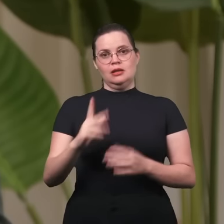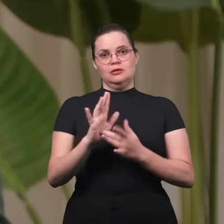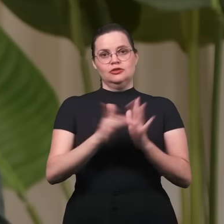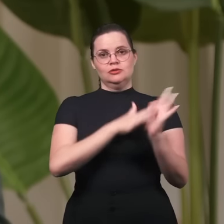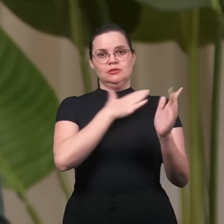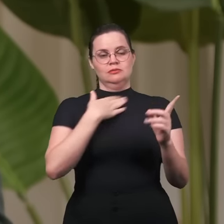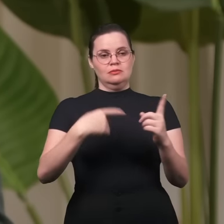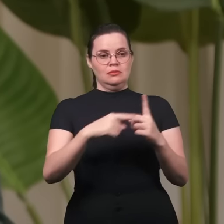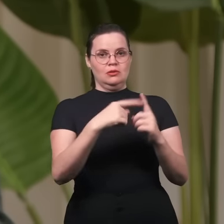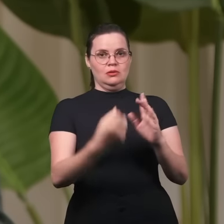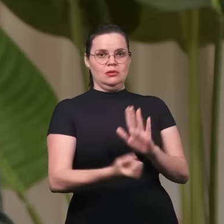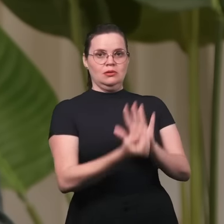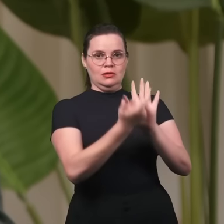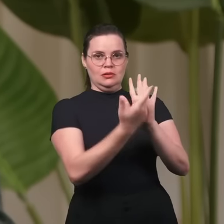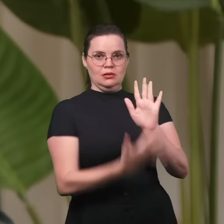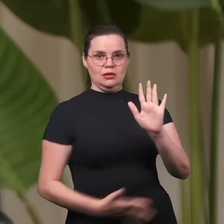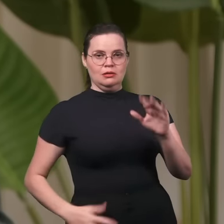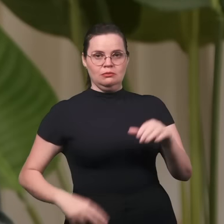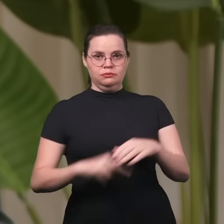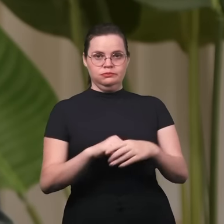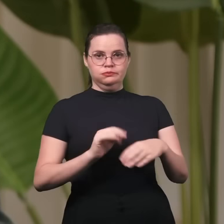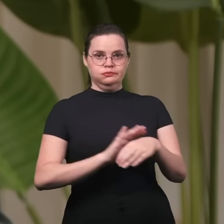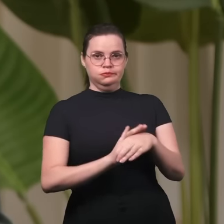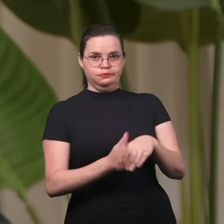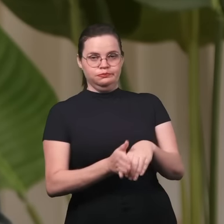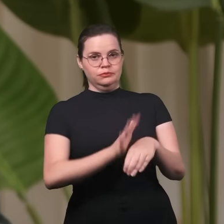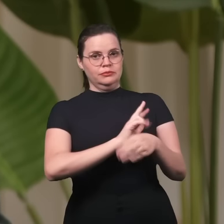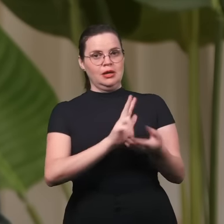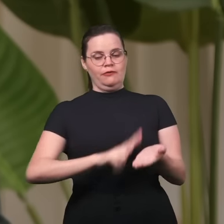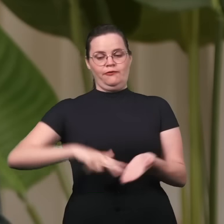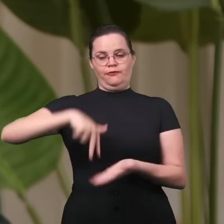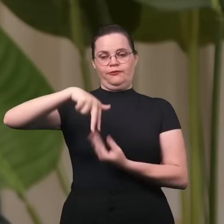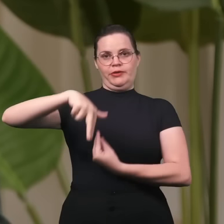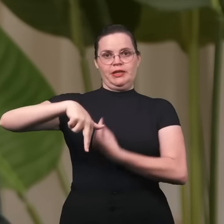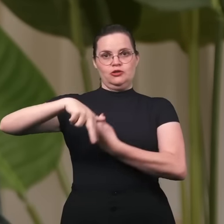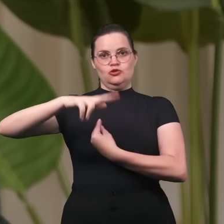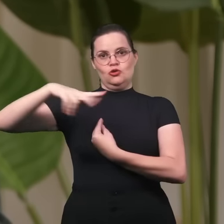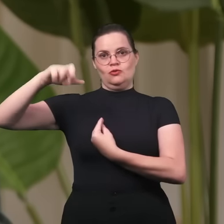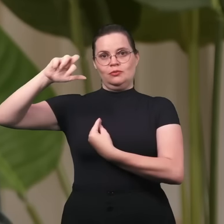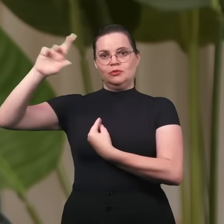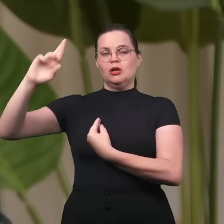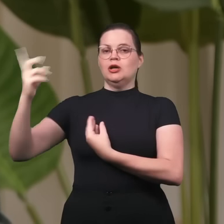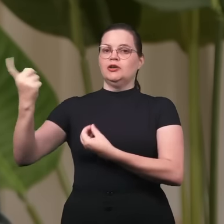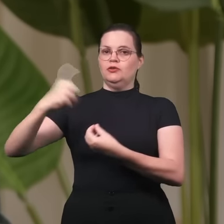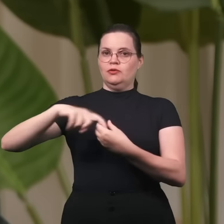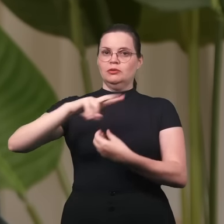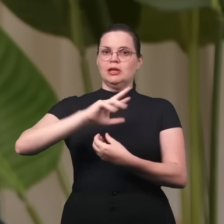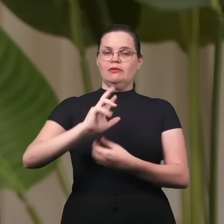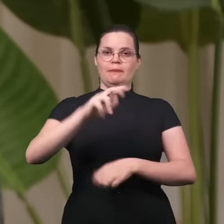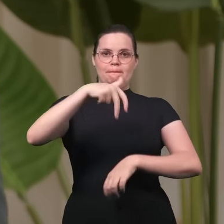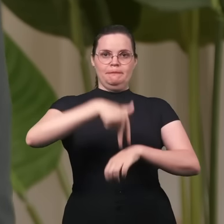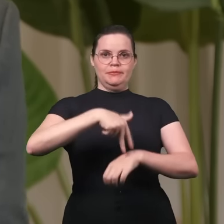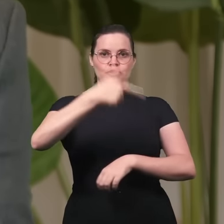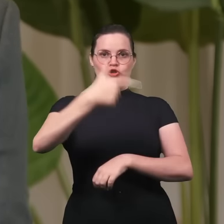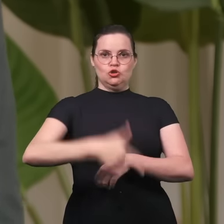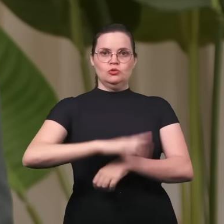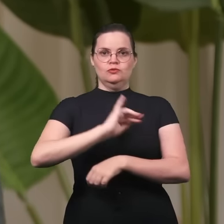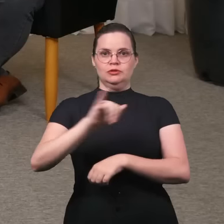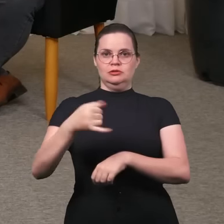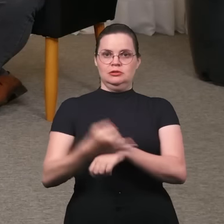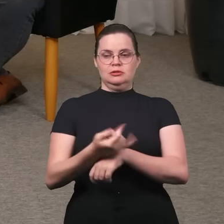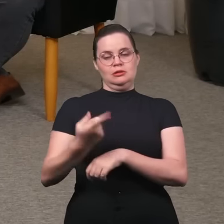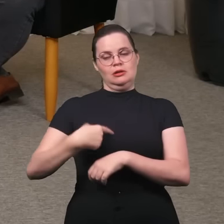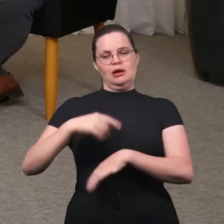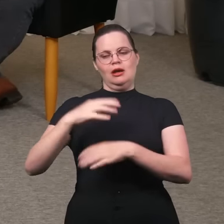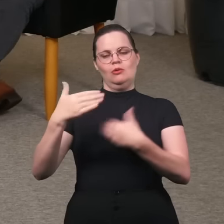ressuscitou e onde ele também vai pisar novamente, louvado seja o Senhor. Então Jerusalém é uma cidade muito especial, né, Abner? Pastor